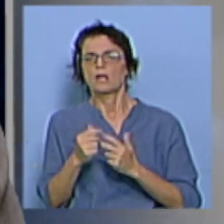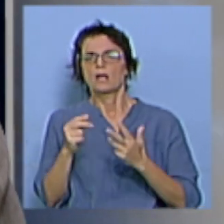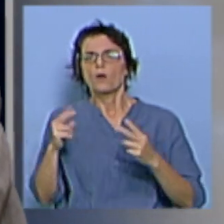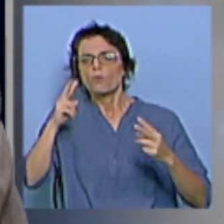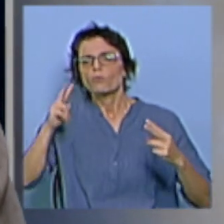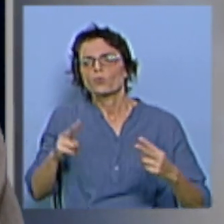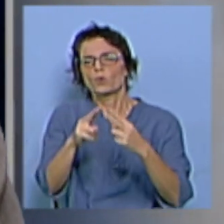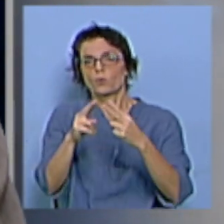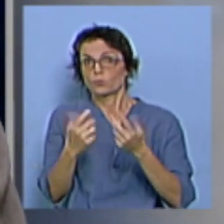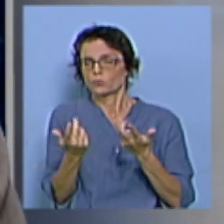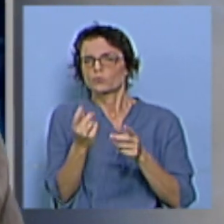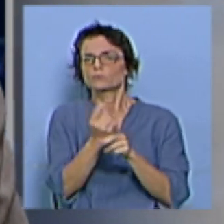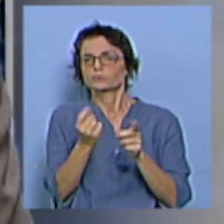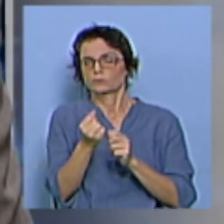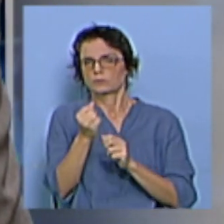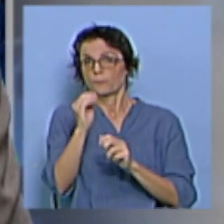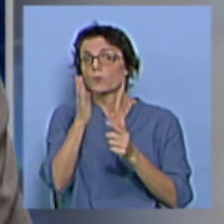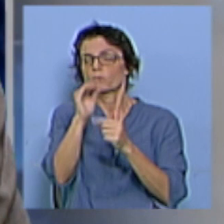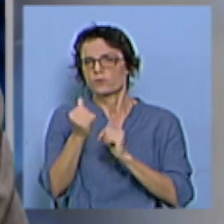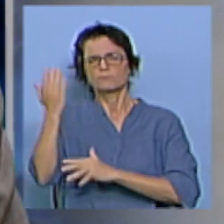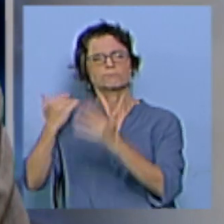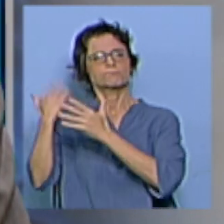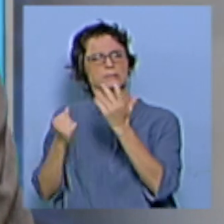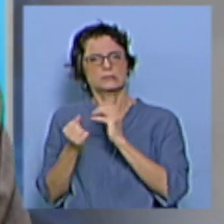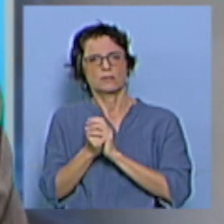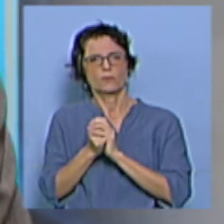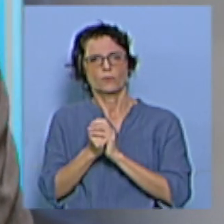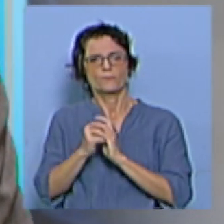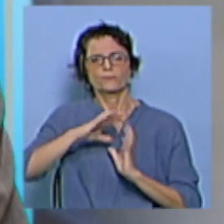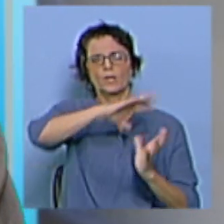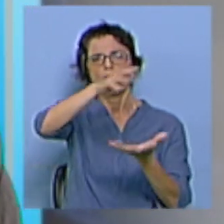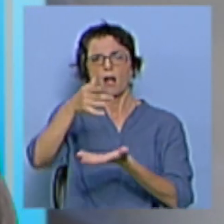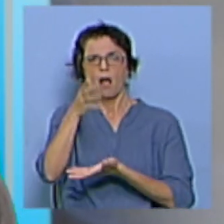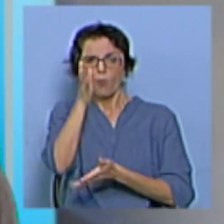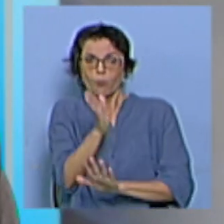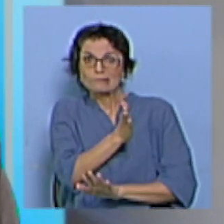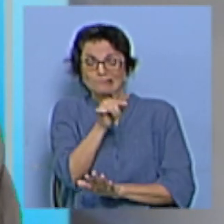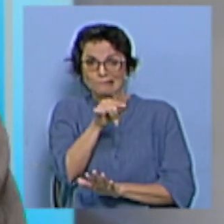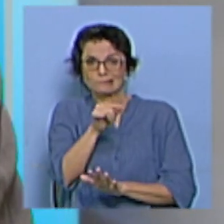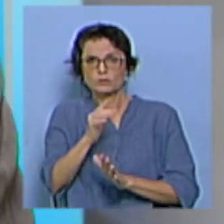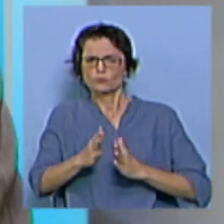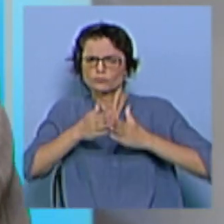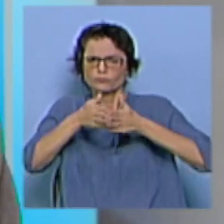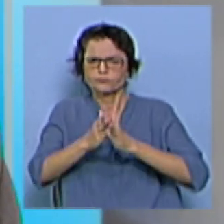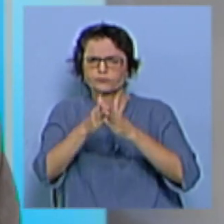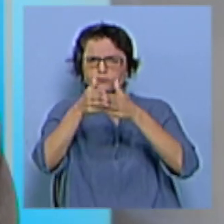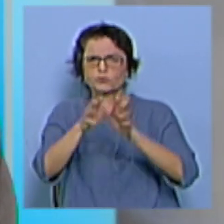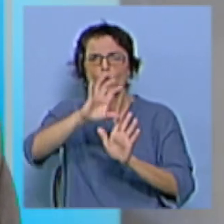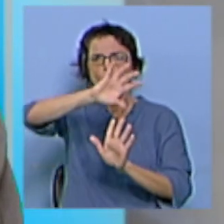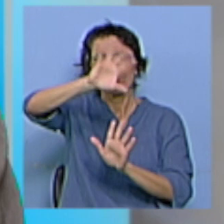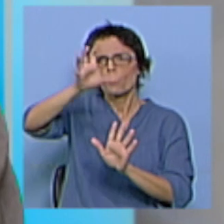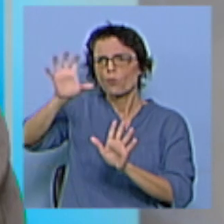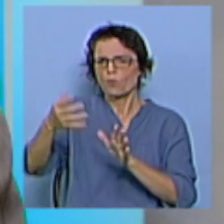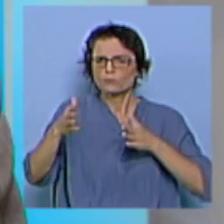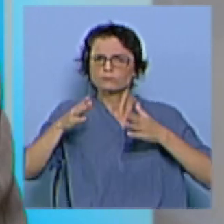que, através de caravelas, foi ao encontro de outras culturas e de outras civilizações. Porquê? Porque o encontrar-se com o outro está